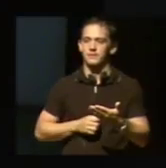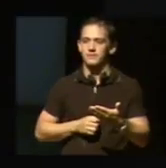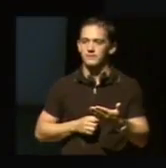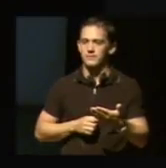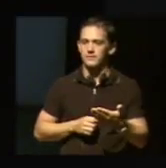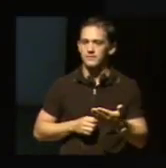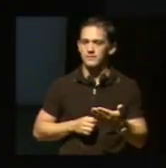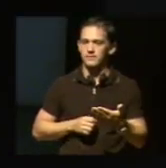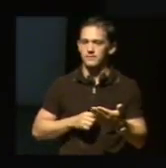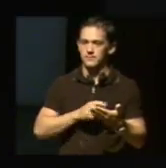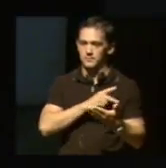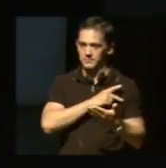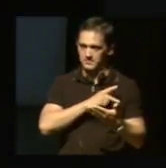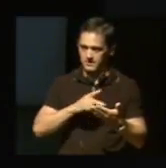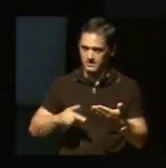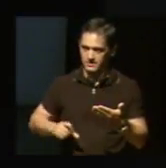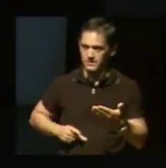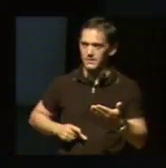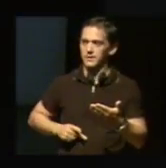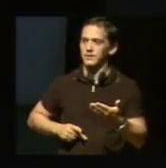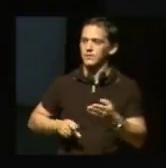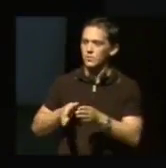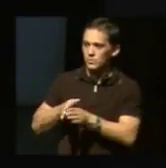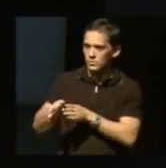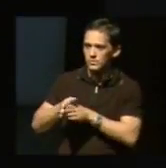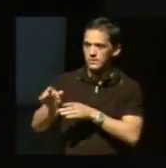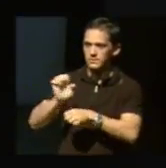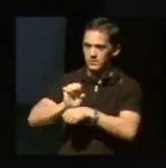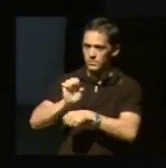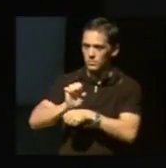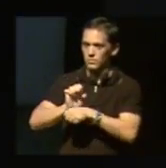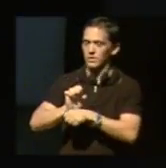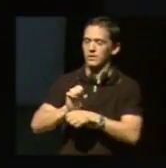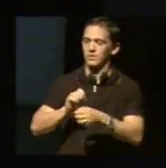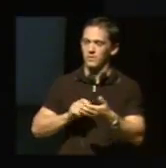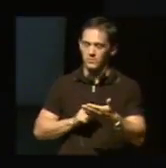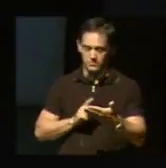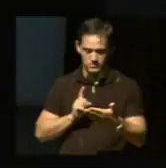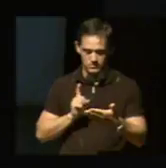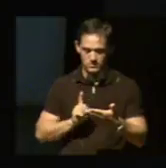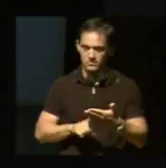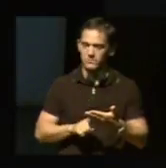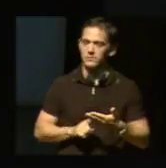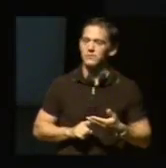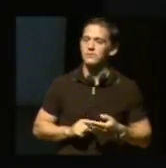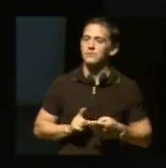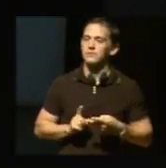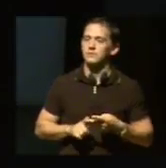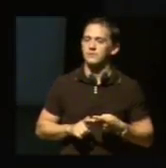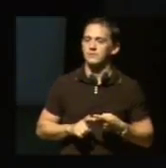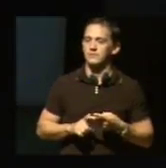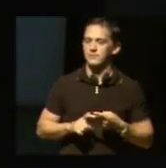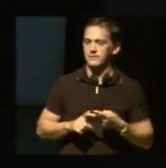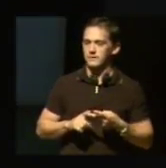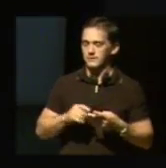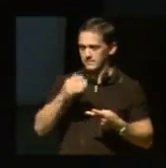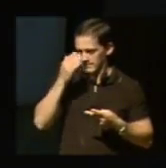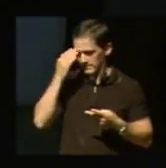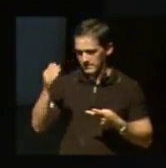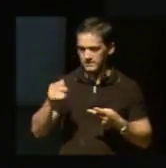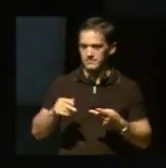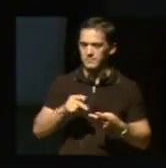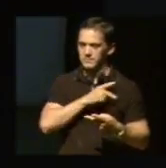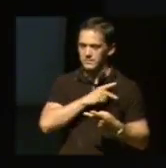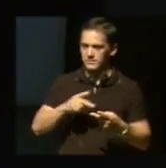aqui presidente do Conselho Estadual da Pessoa Idosa. Agradecer a presidente do Conselho